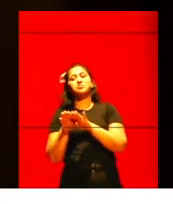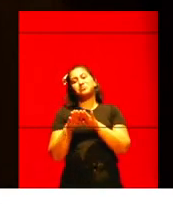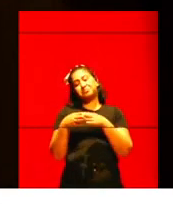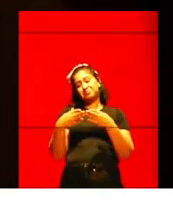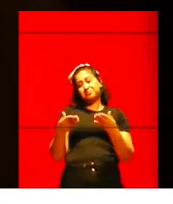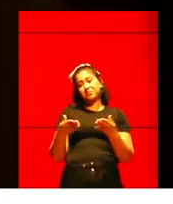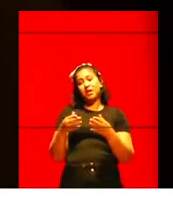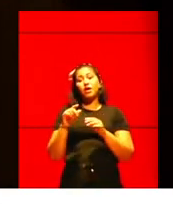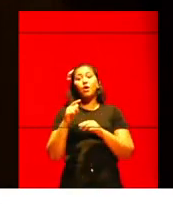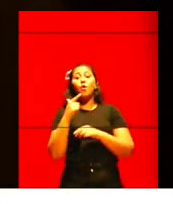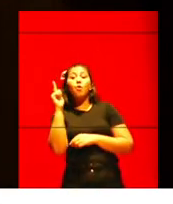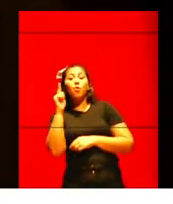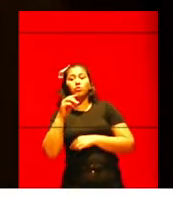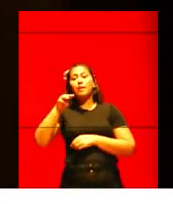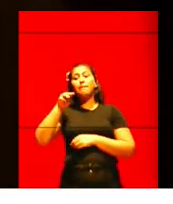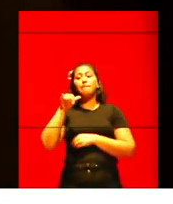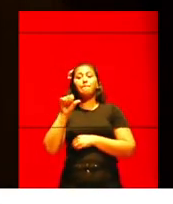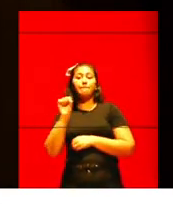cadeia mista?